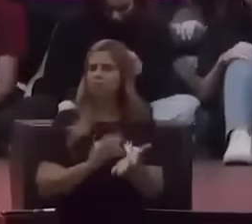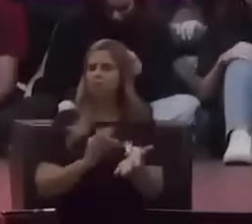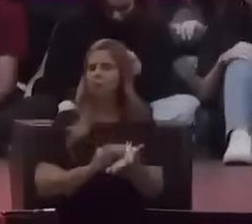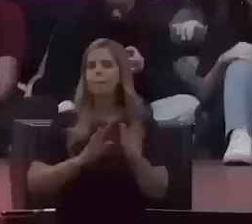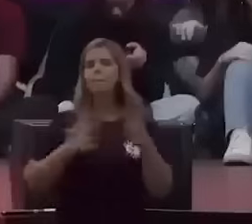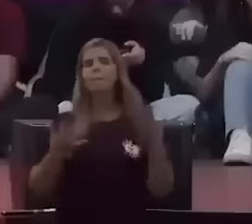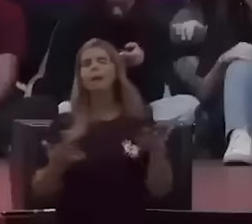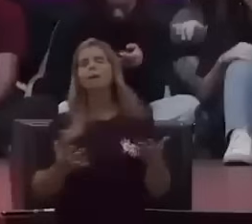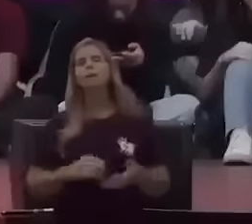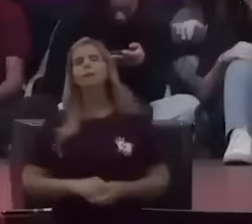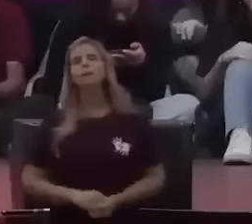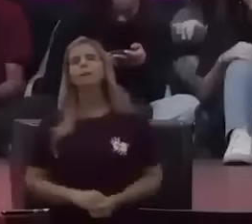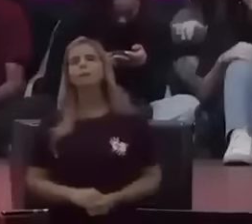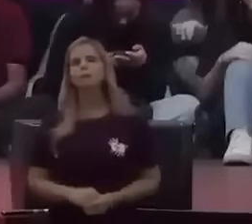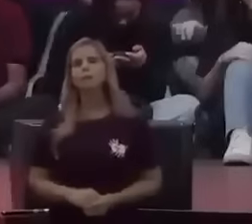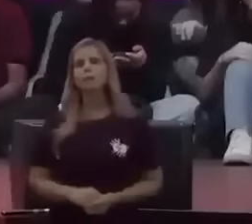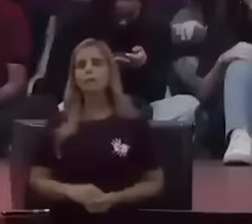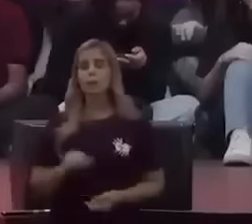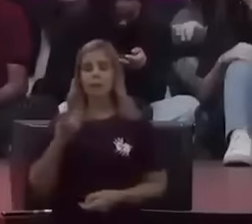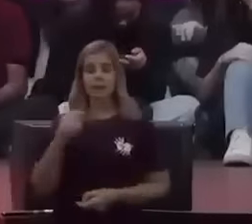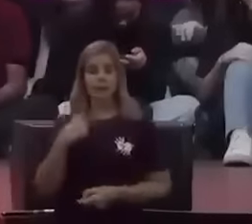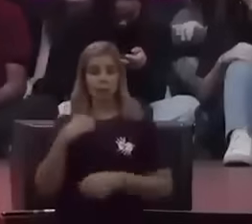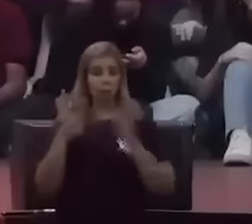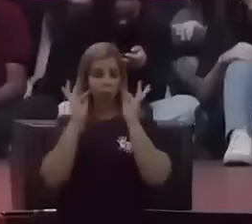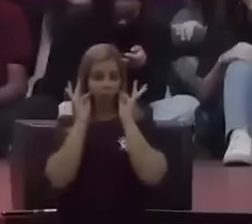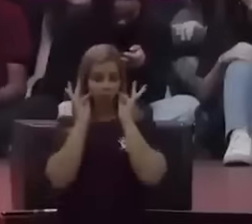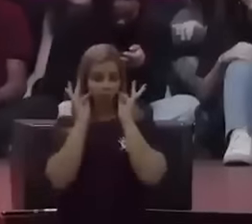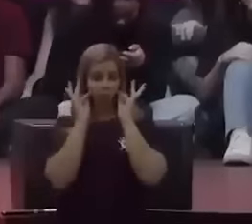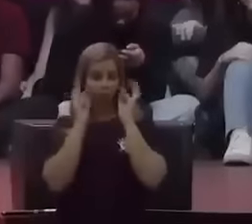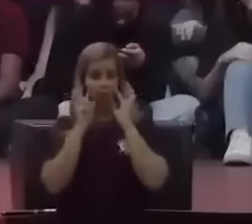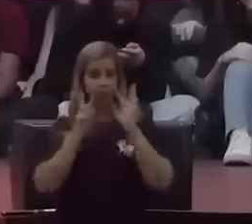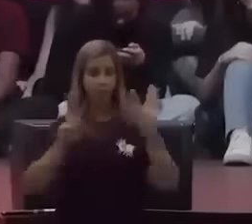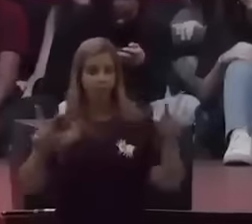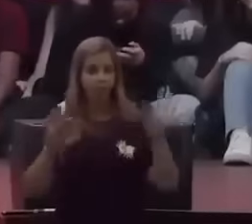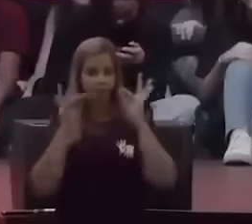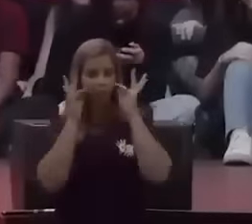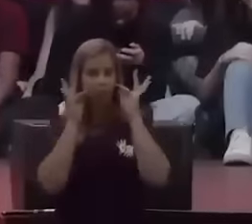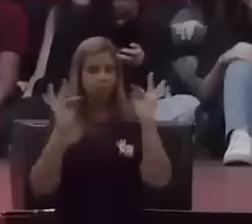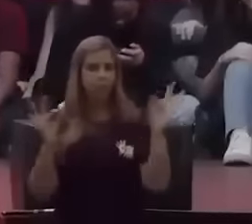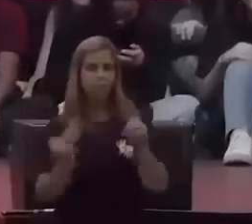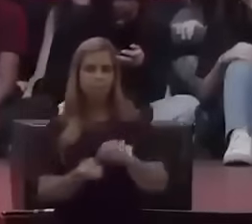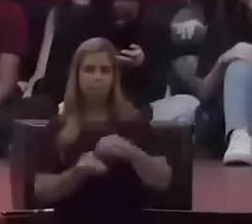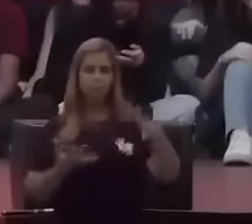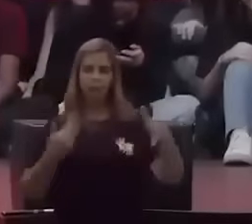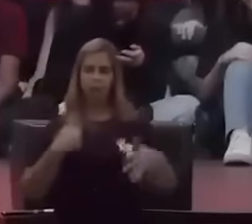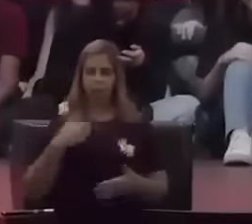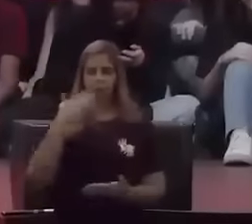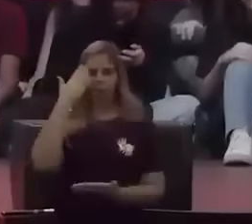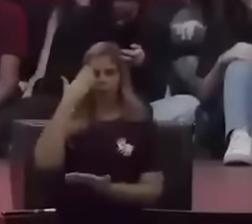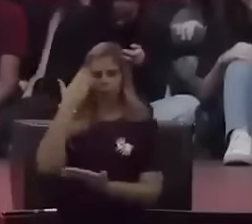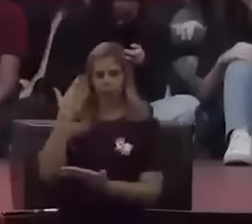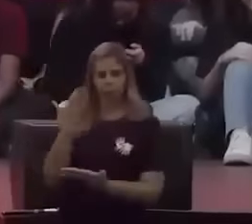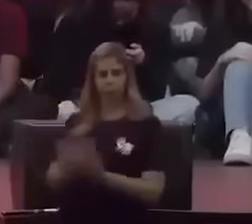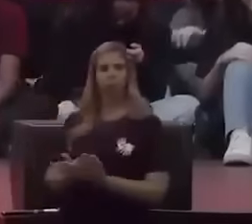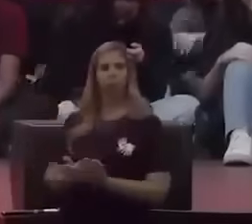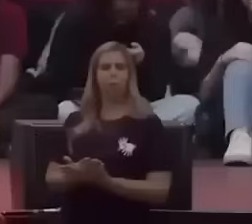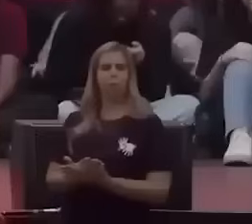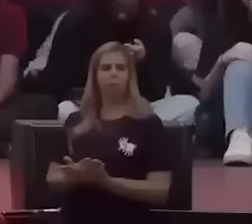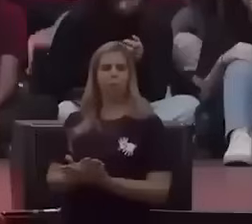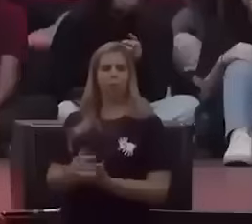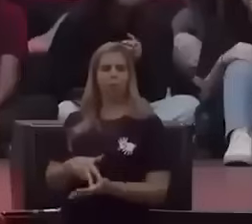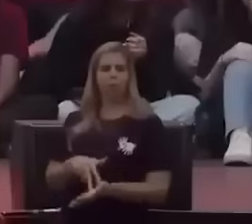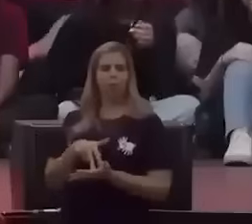ideia de que se eu testemunhar mais milagres, eu vou crer mais, não é bíblica.